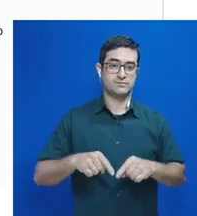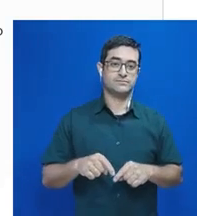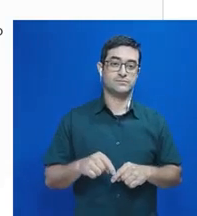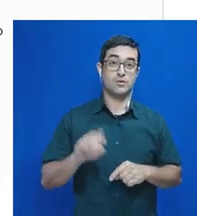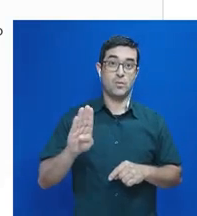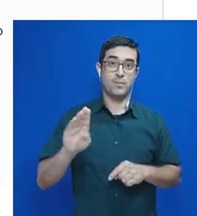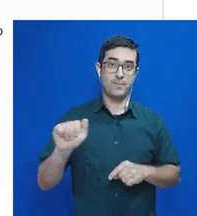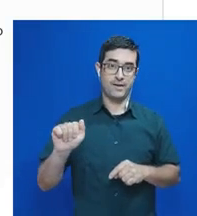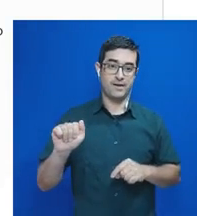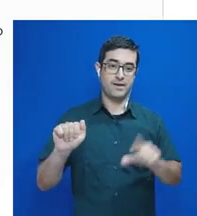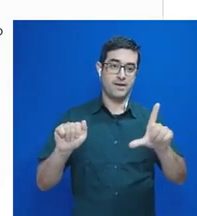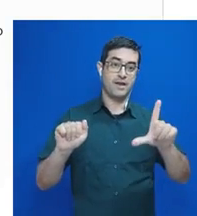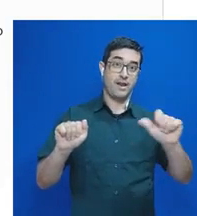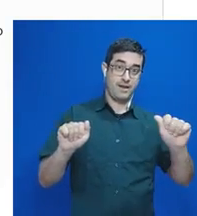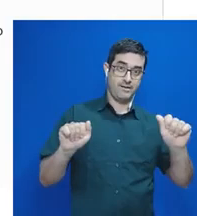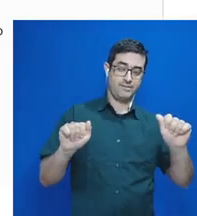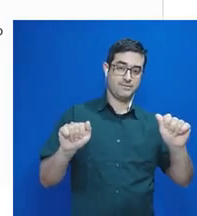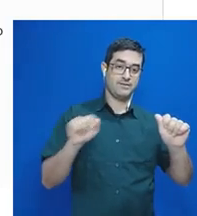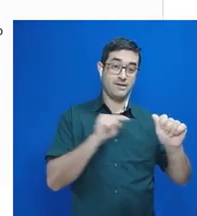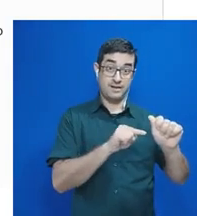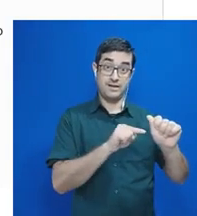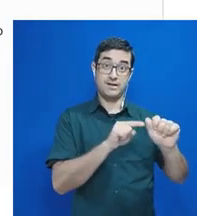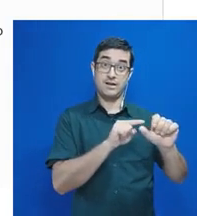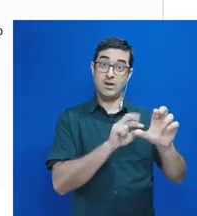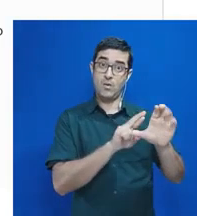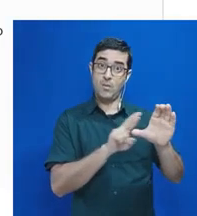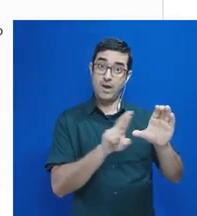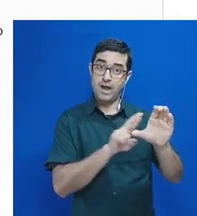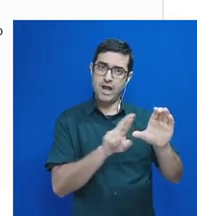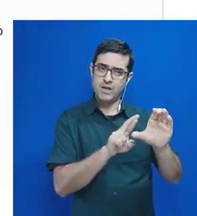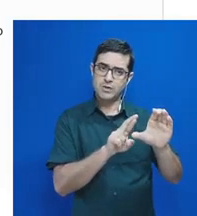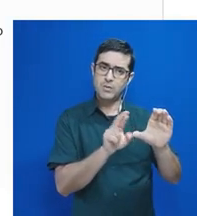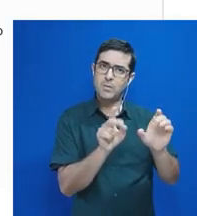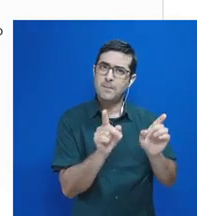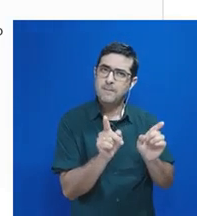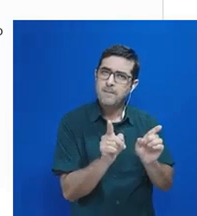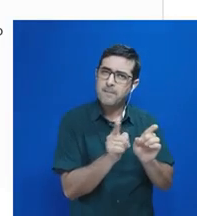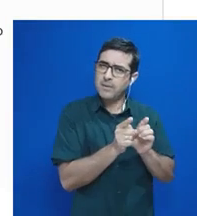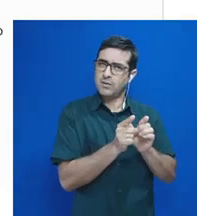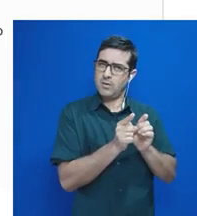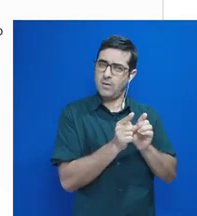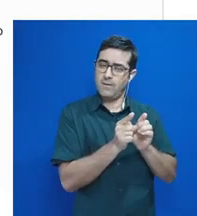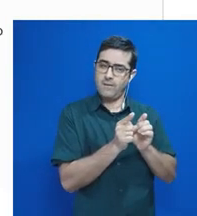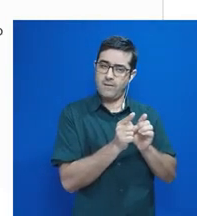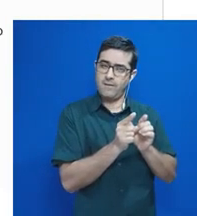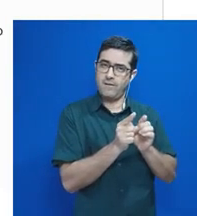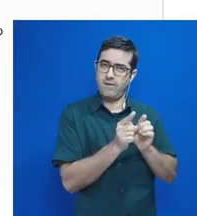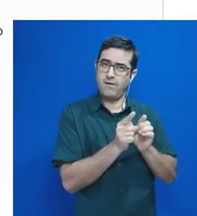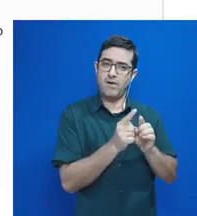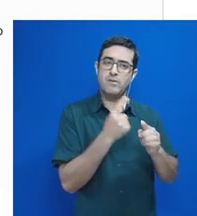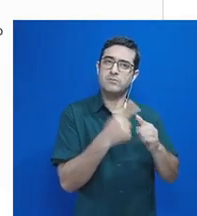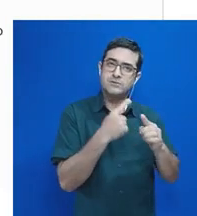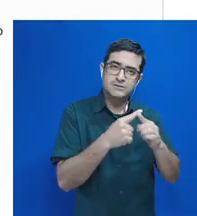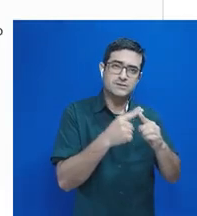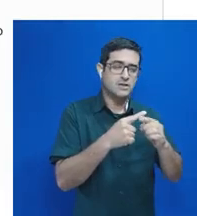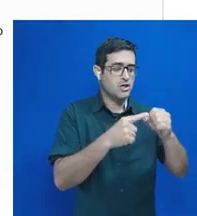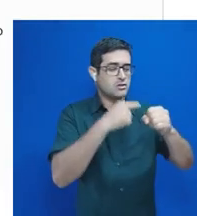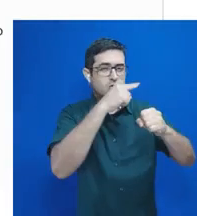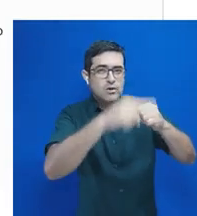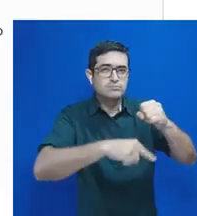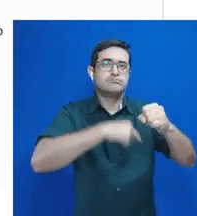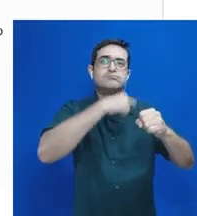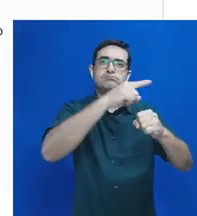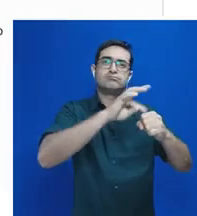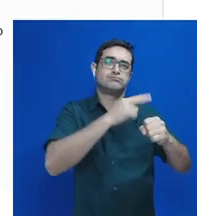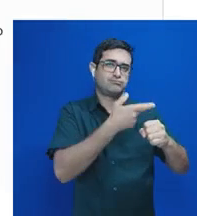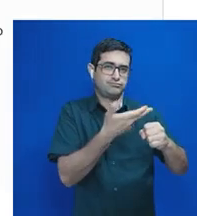ele tem um raio menor, né? Isso se deve aos orbitais envolvidos, enfim.